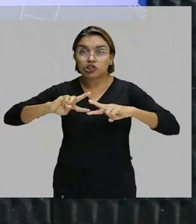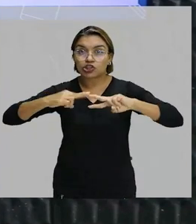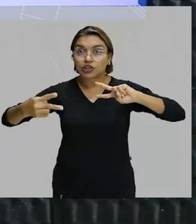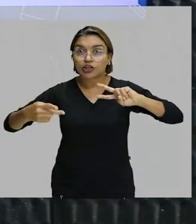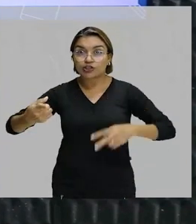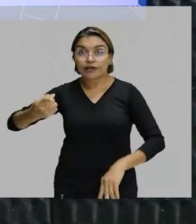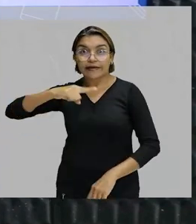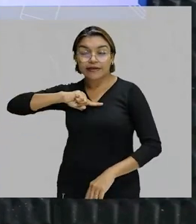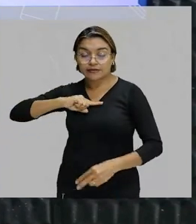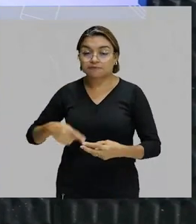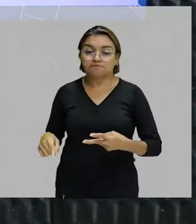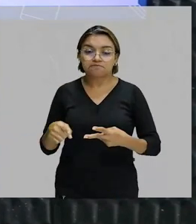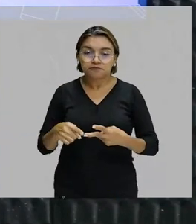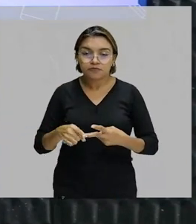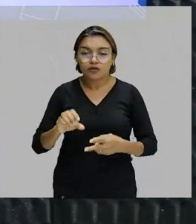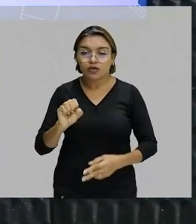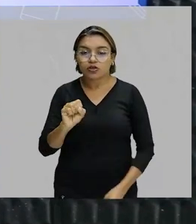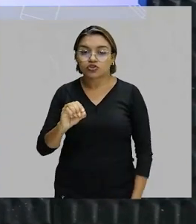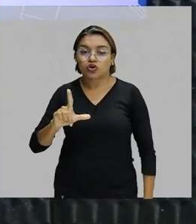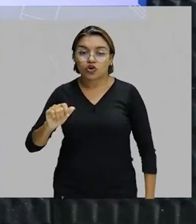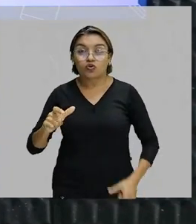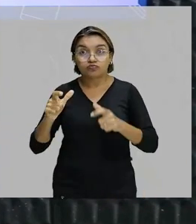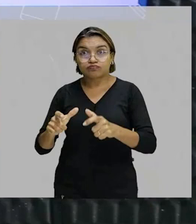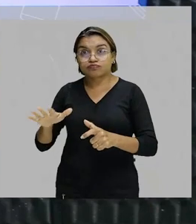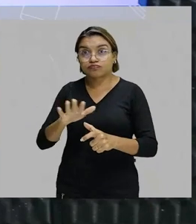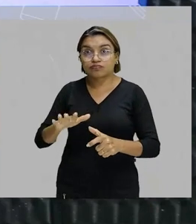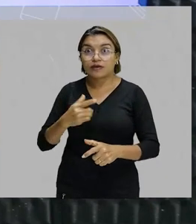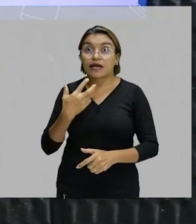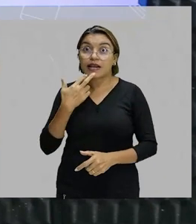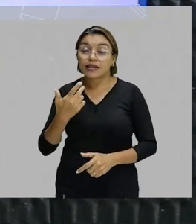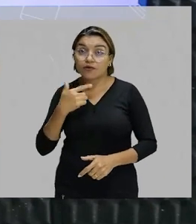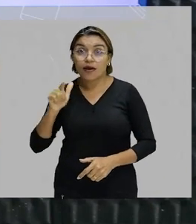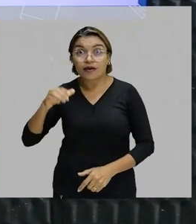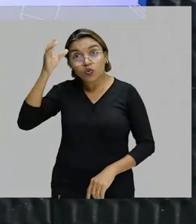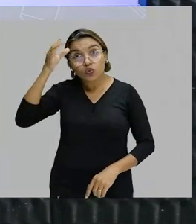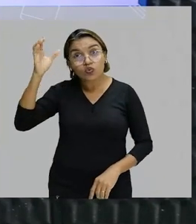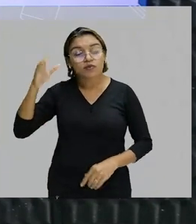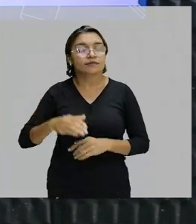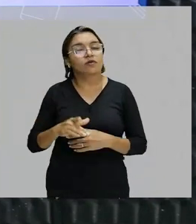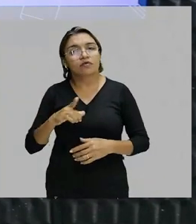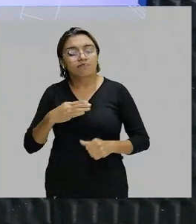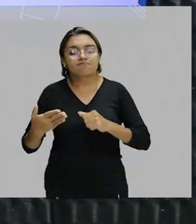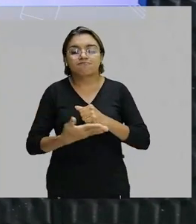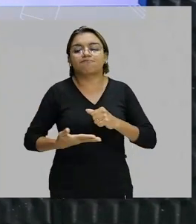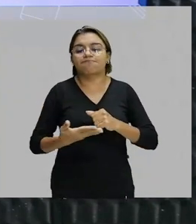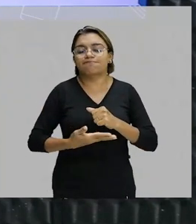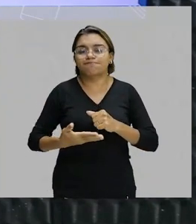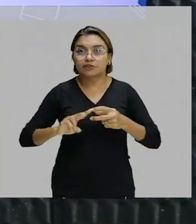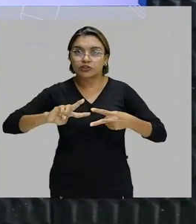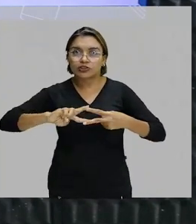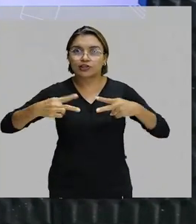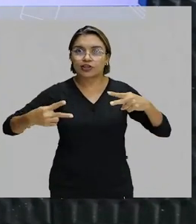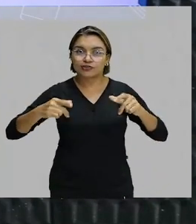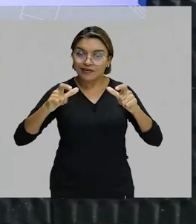genética solo território e língua cultura Então você tem um fundamento genético